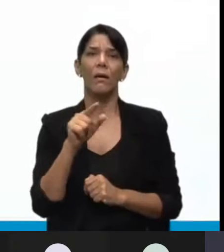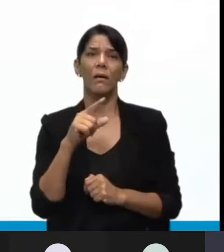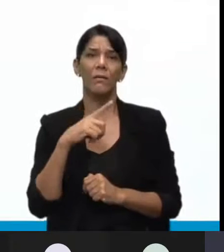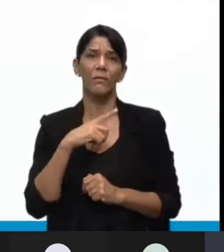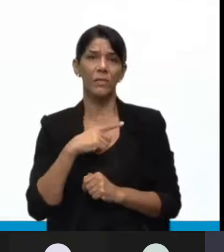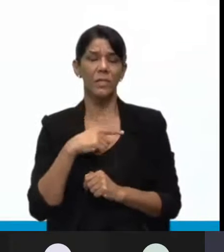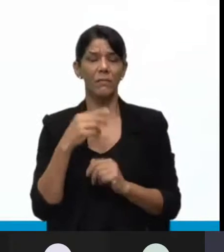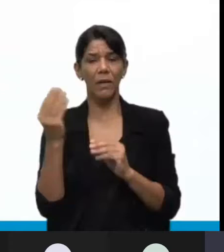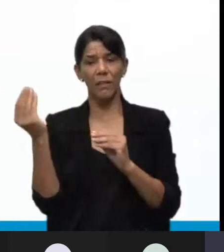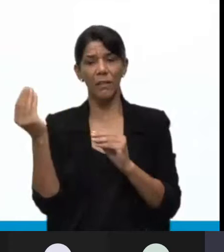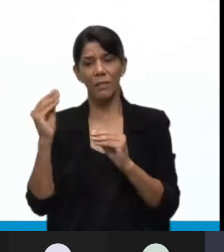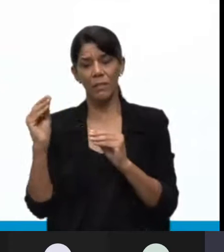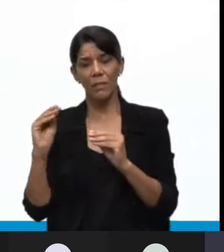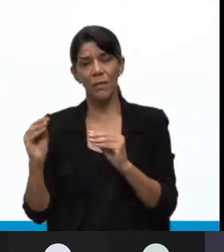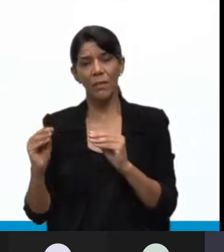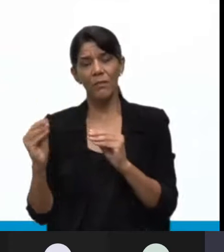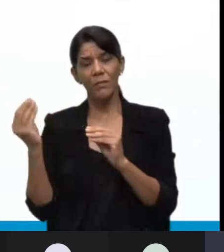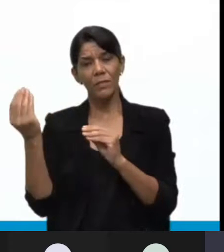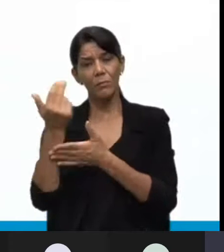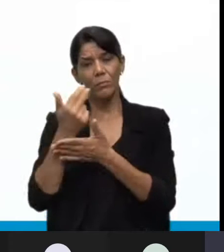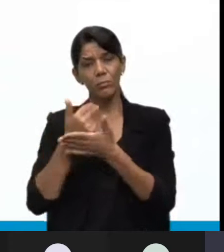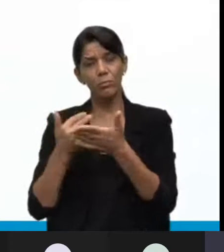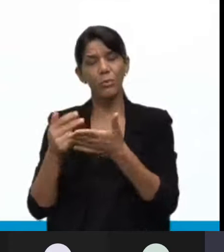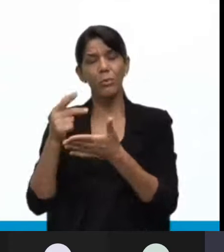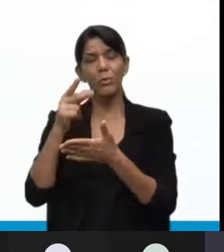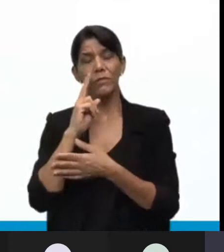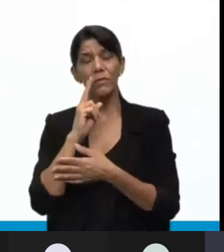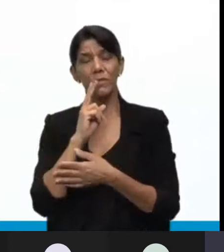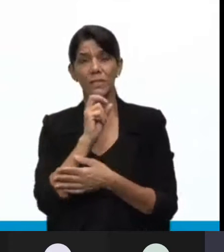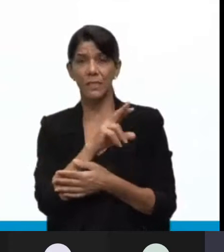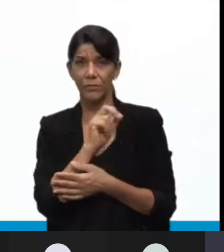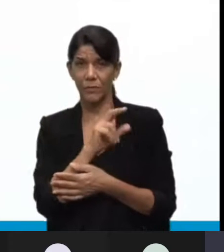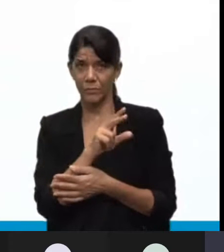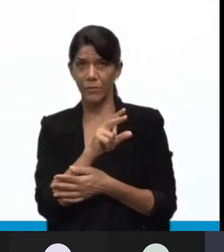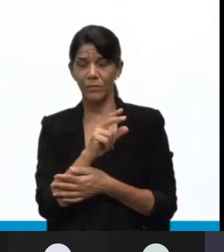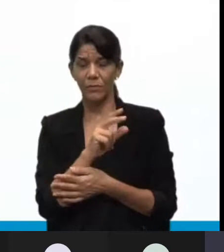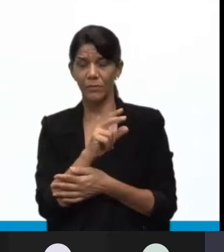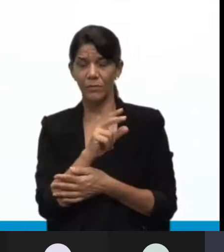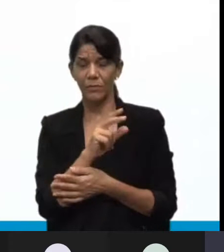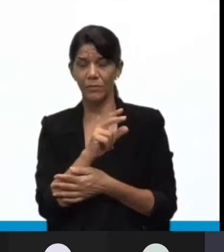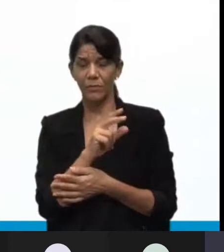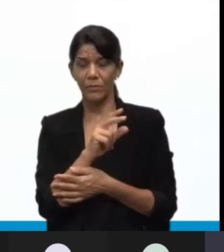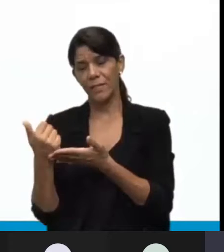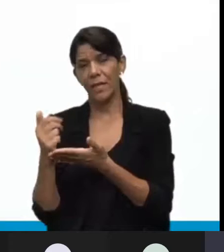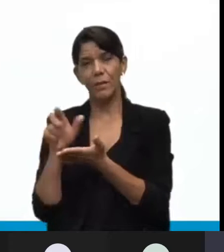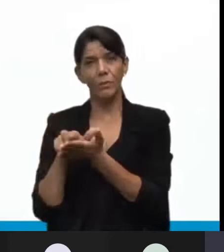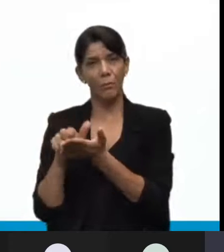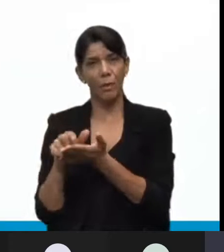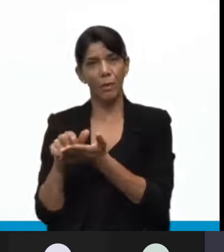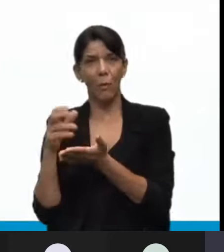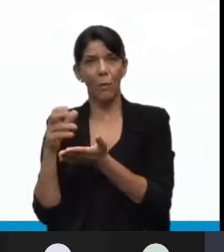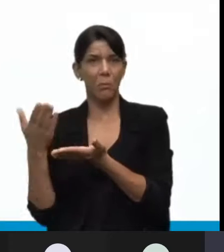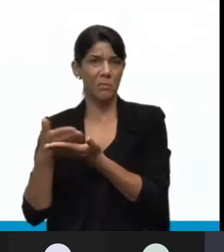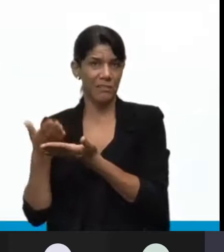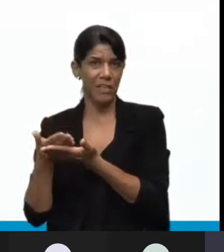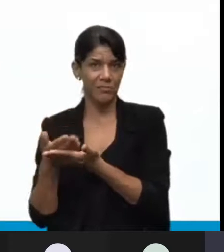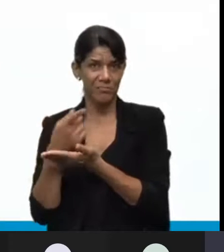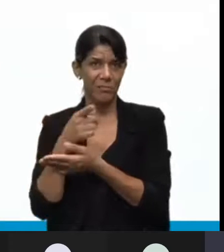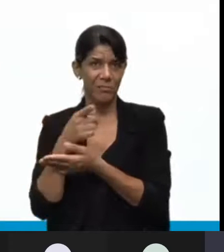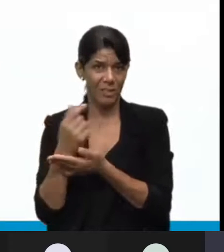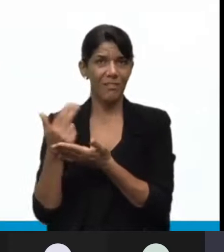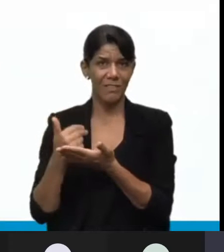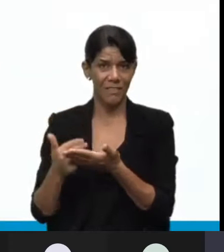então esquematizar o que você está observando aí num caderno ou em um papel, ok? Então